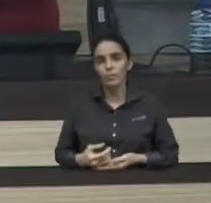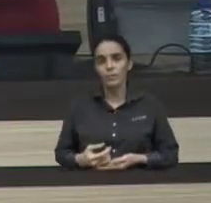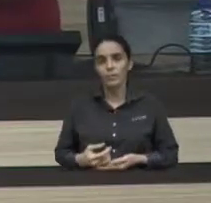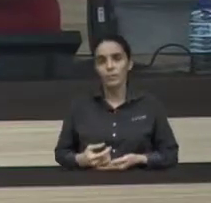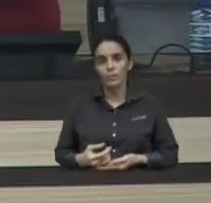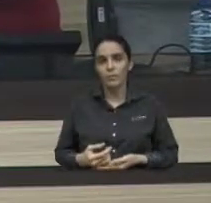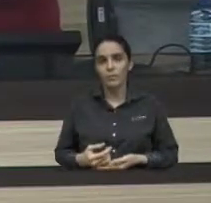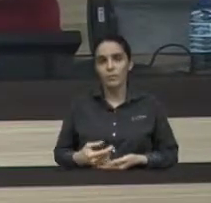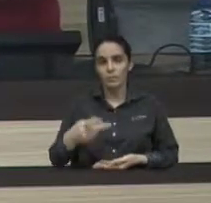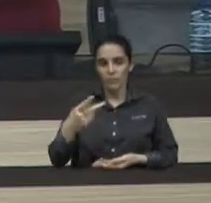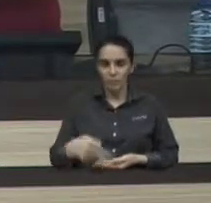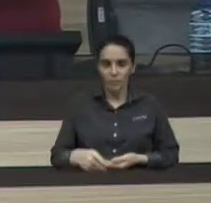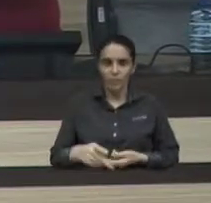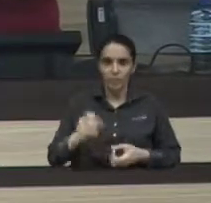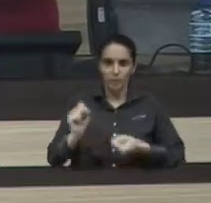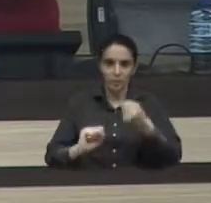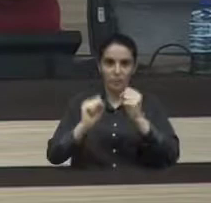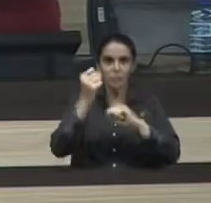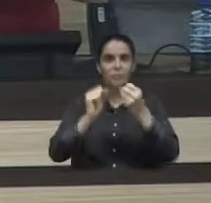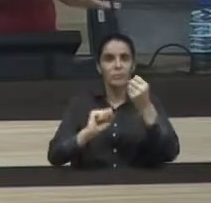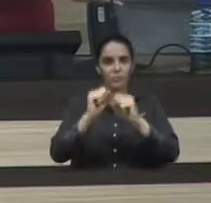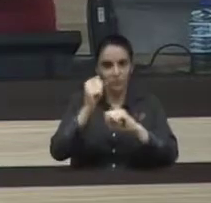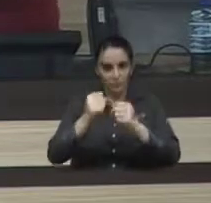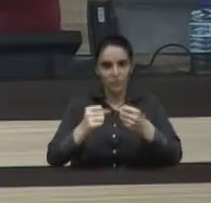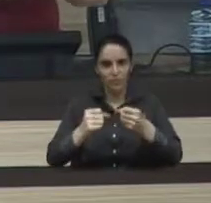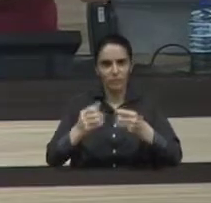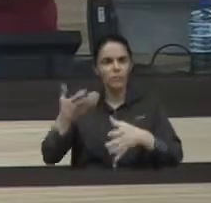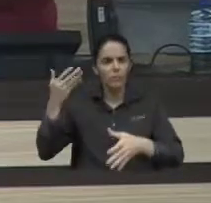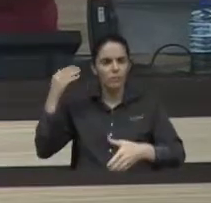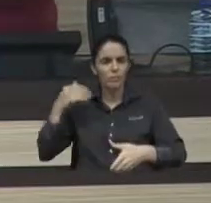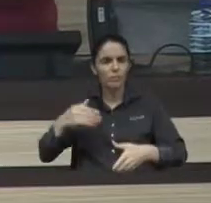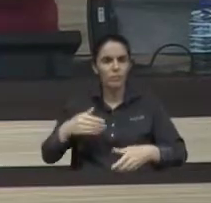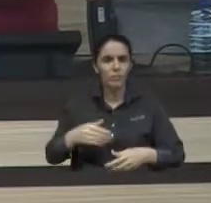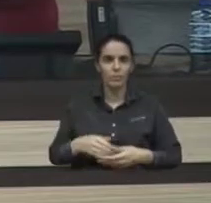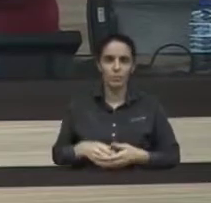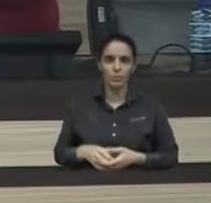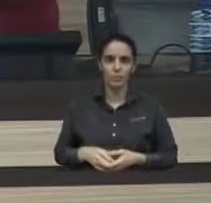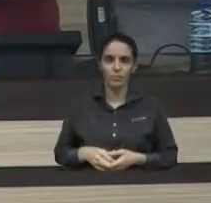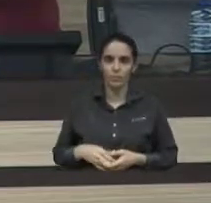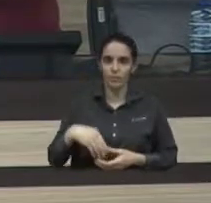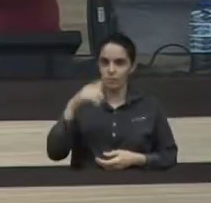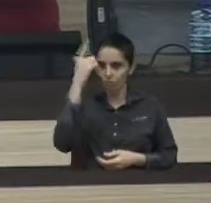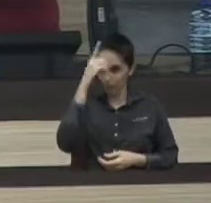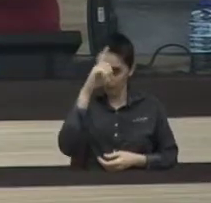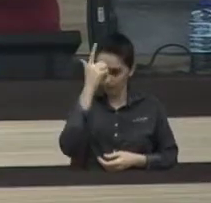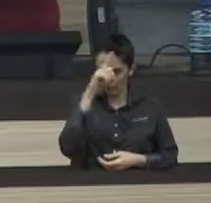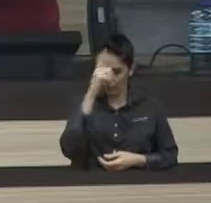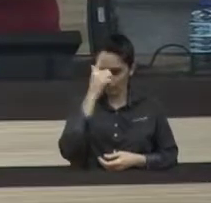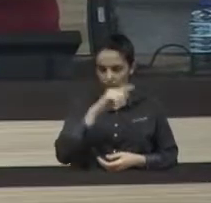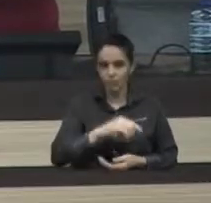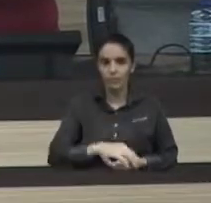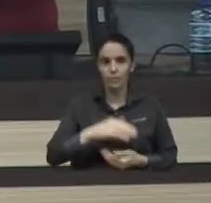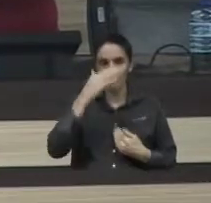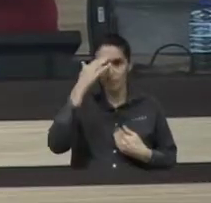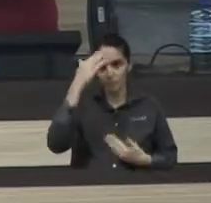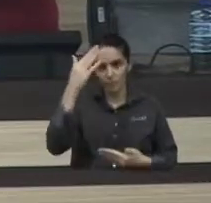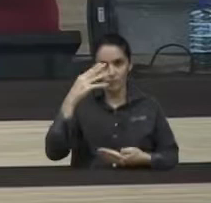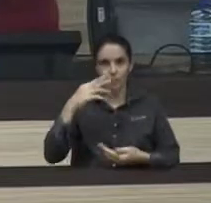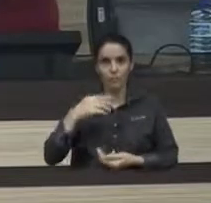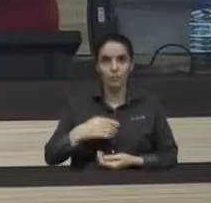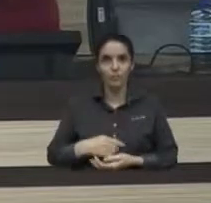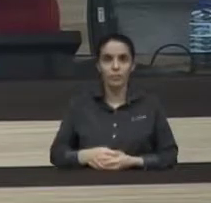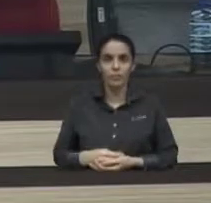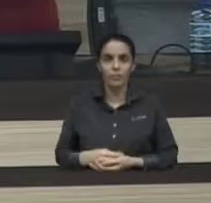industrial, que já foi muito grande e que merece todo o nosso respeito. Por favor, Limão. Obrigado, vereador. Imagina que é